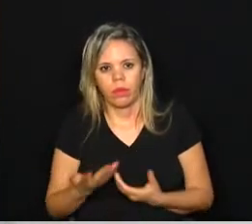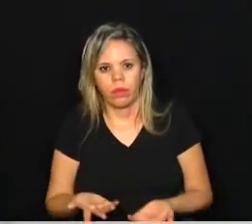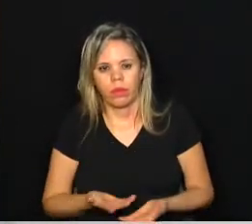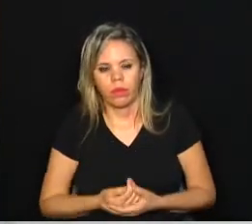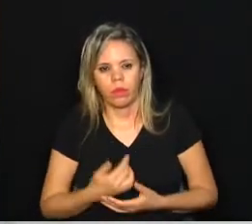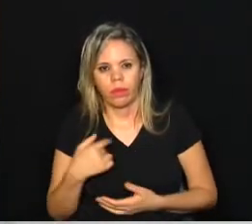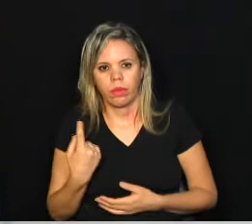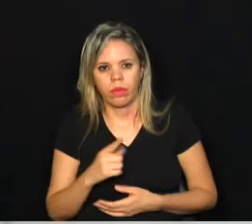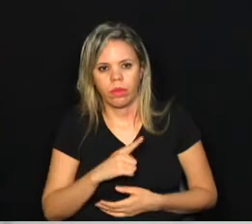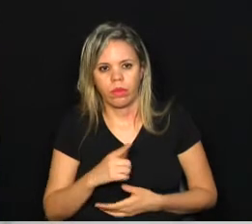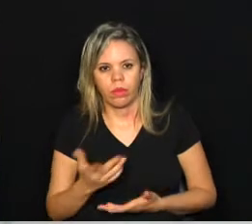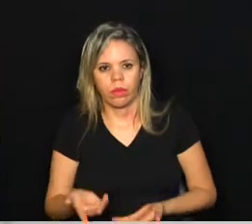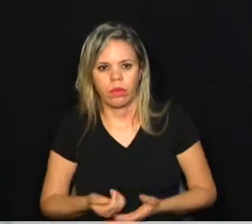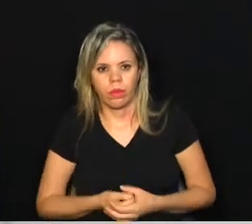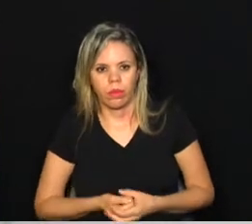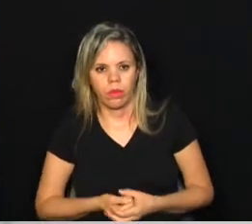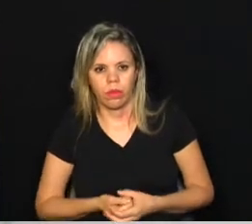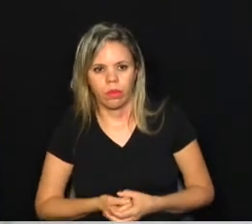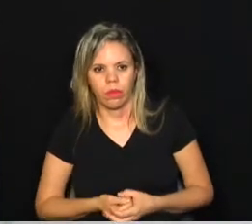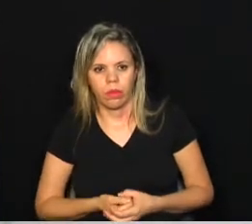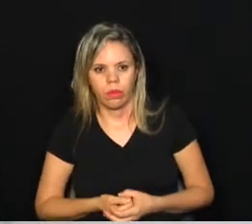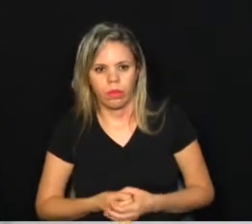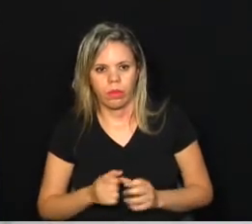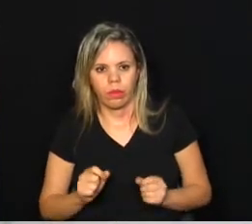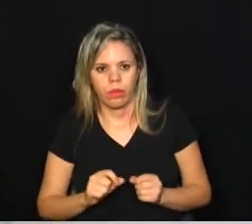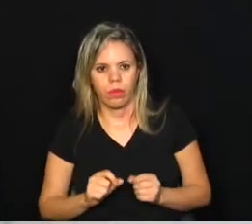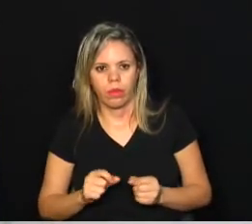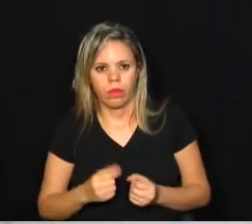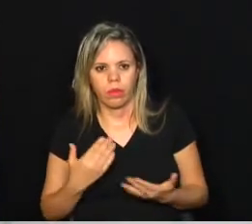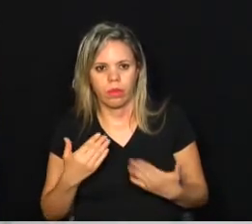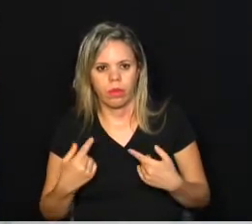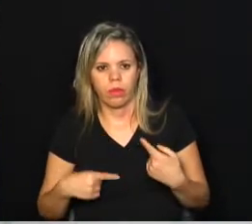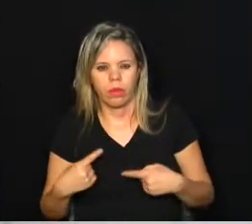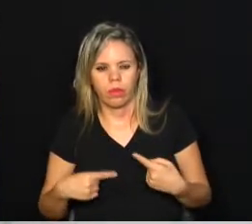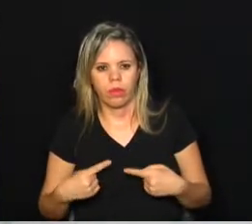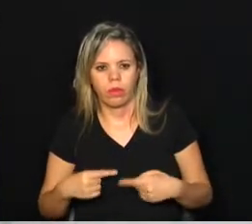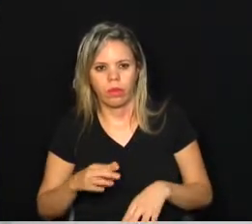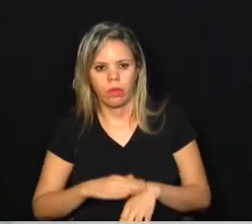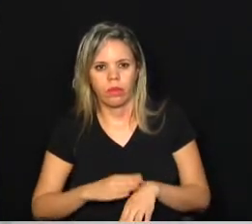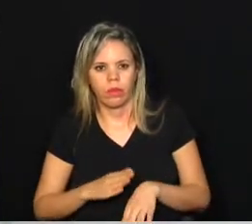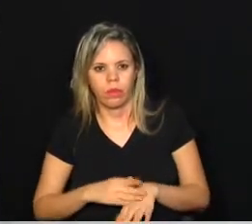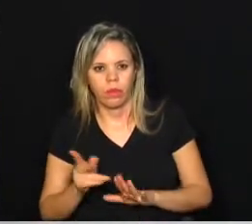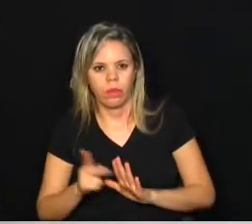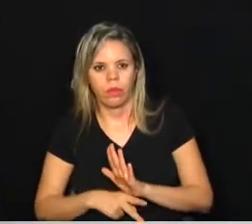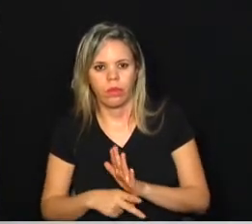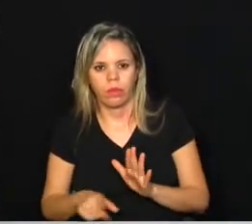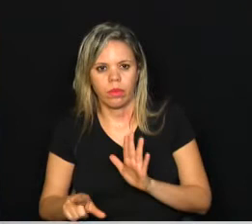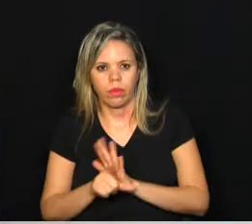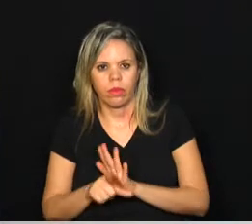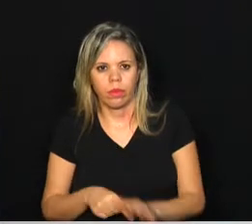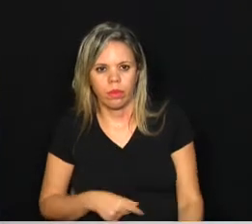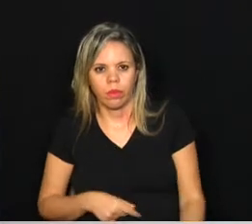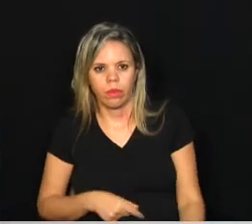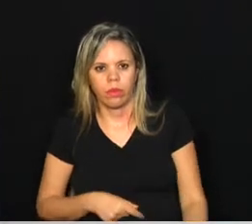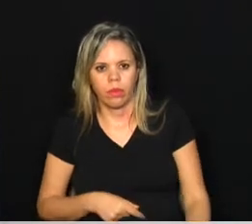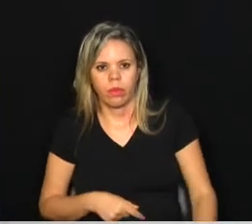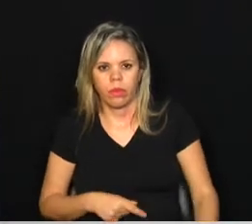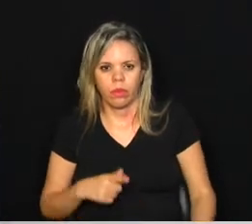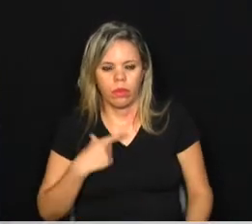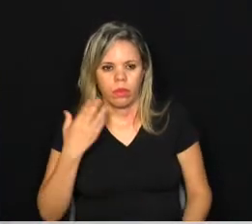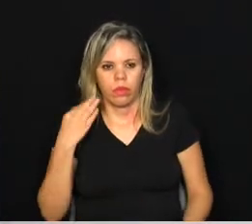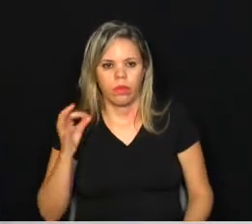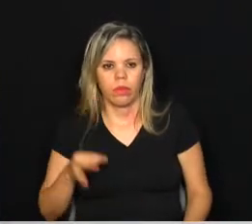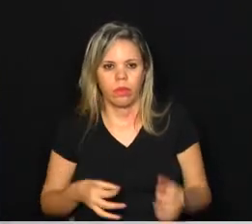a gente possa fazer as discussões em cima de projetos de lei aí que tem